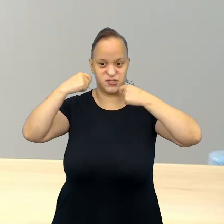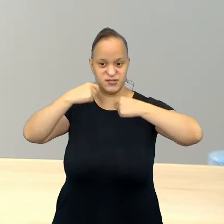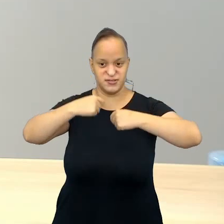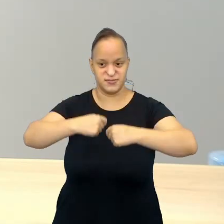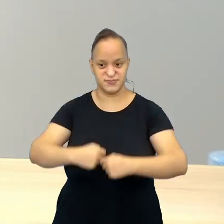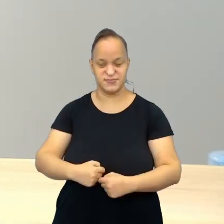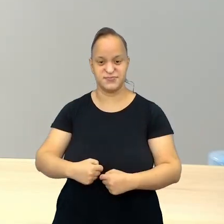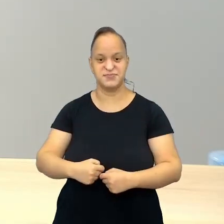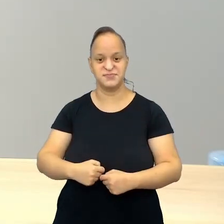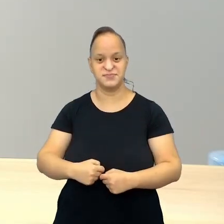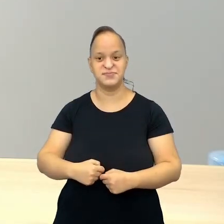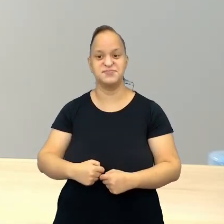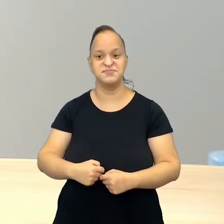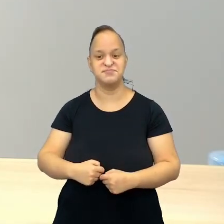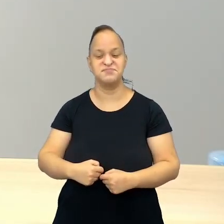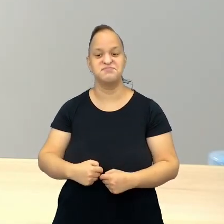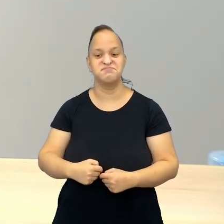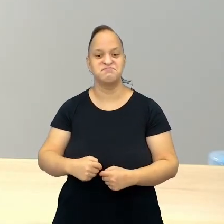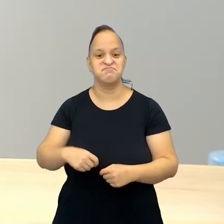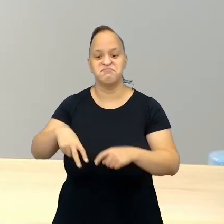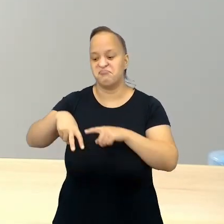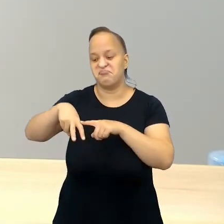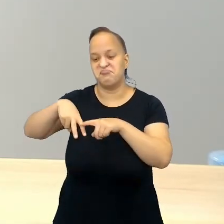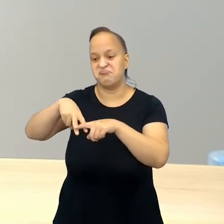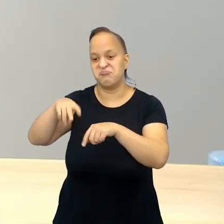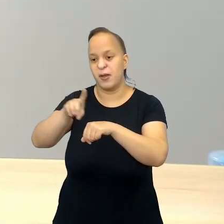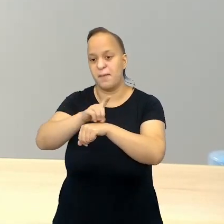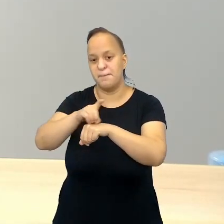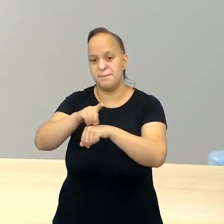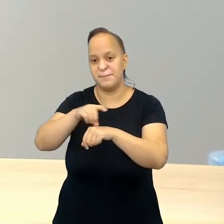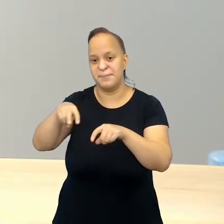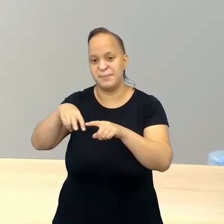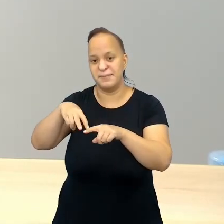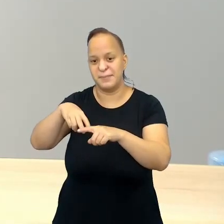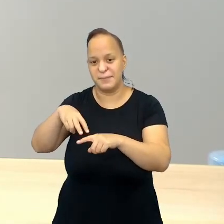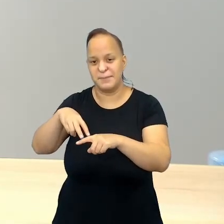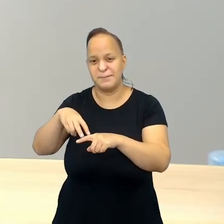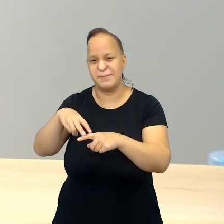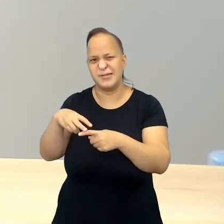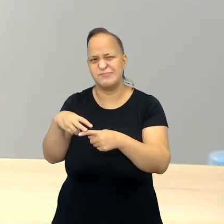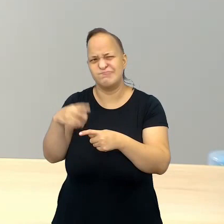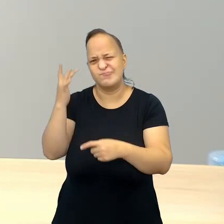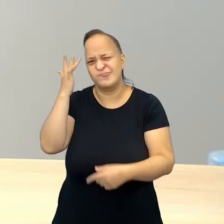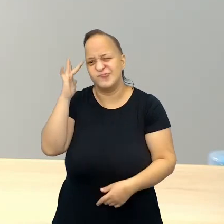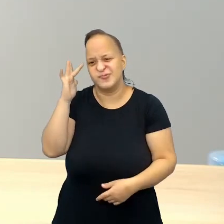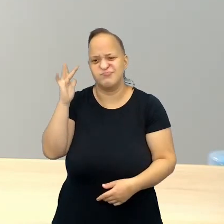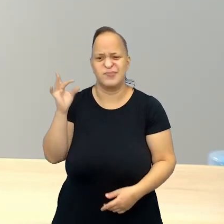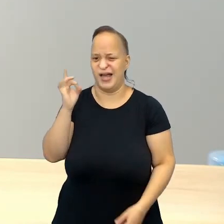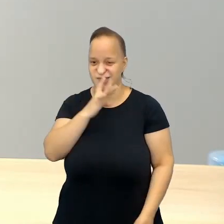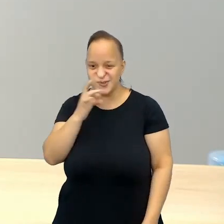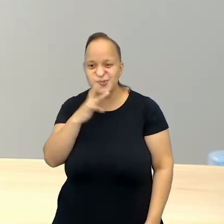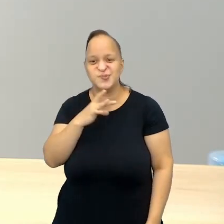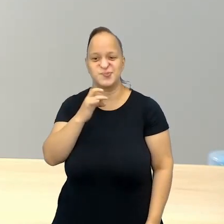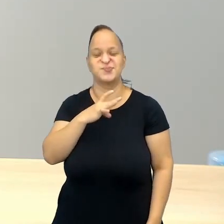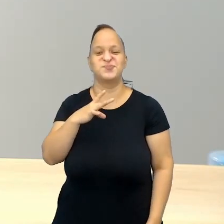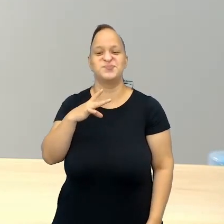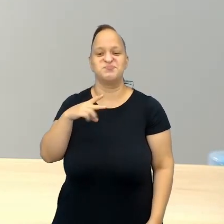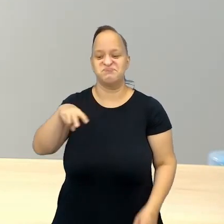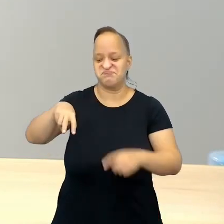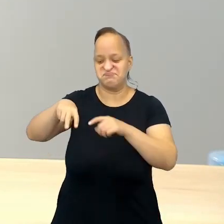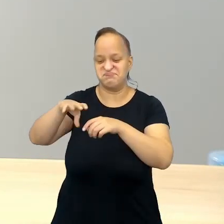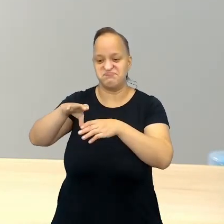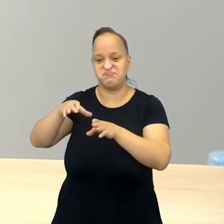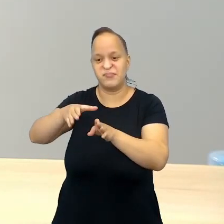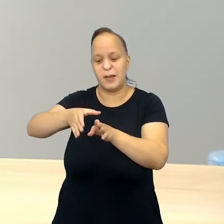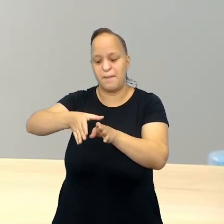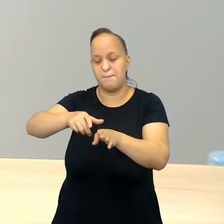branca. Uma calça preta e um tênis preto. Nossa, eu esqueci a cor da minha calça. Acho que não é preta não, acho que é azul. Mas enfim, vamos